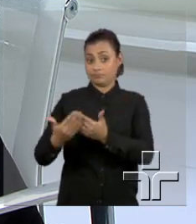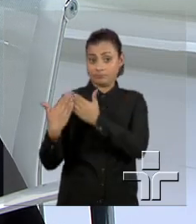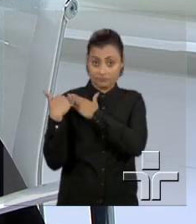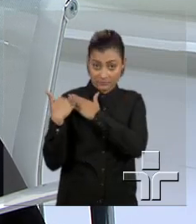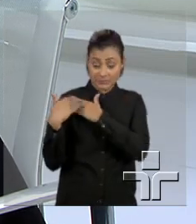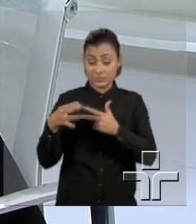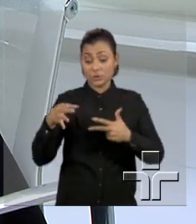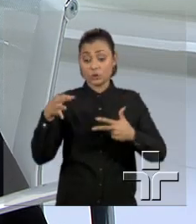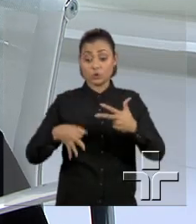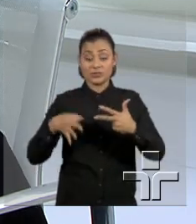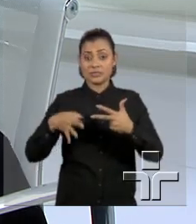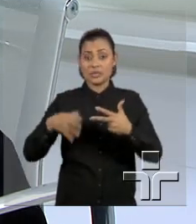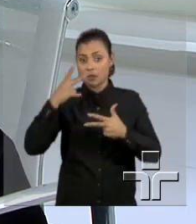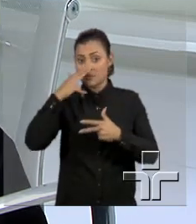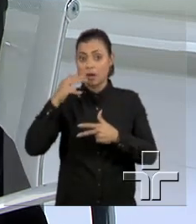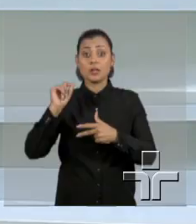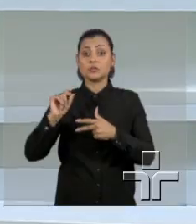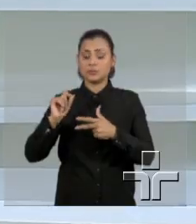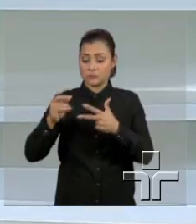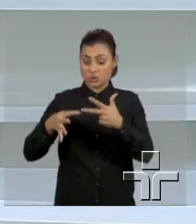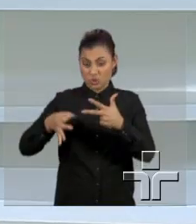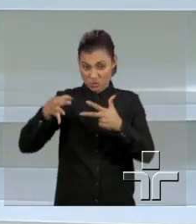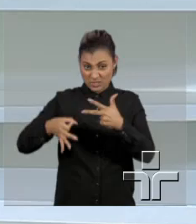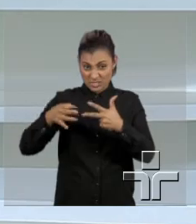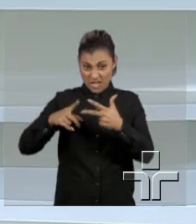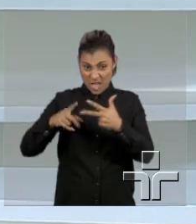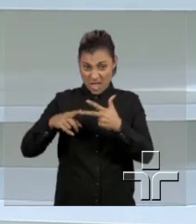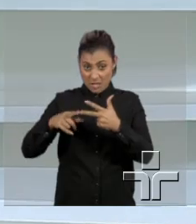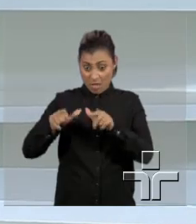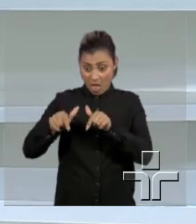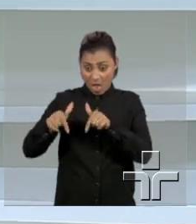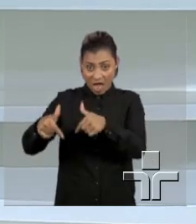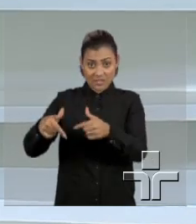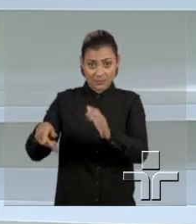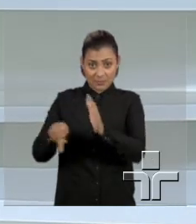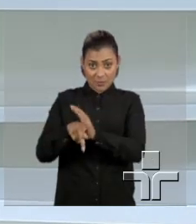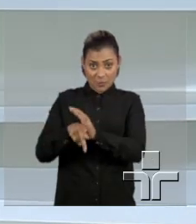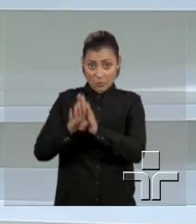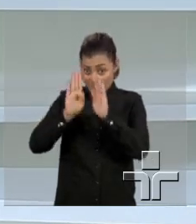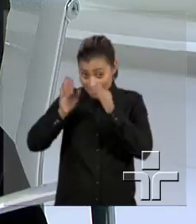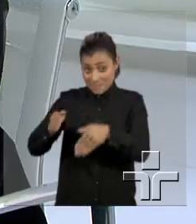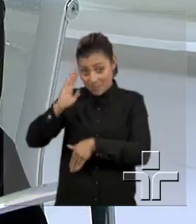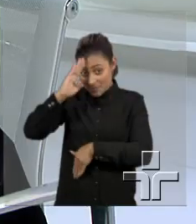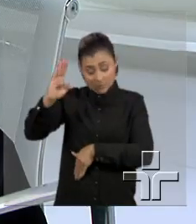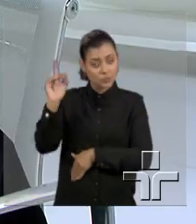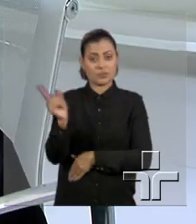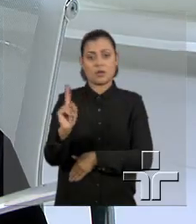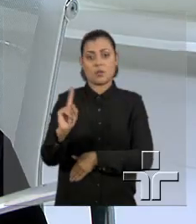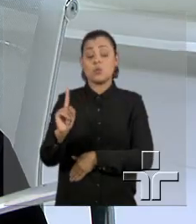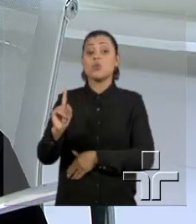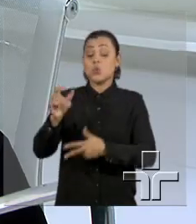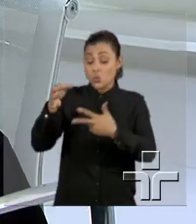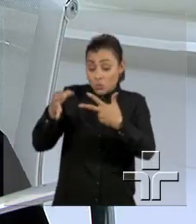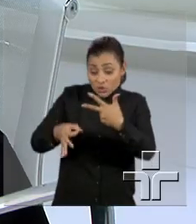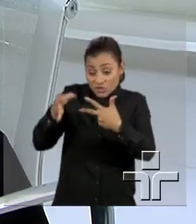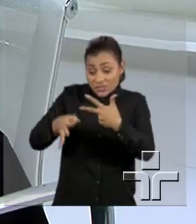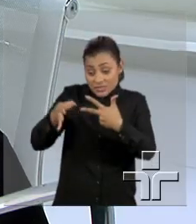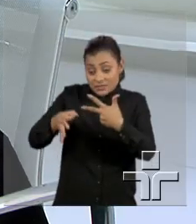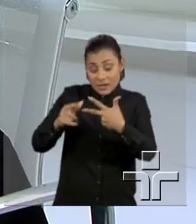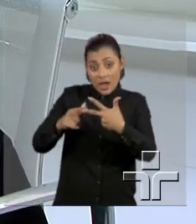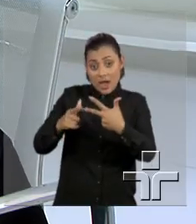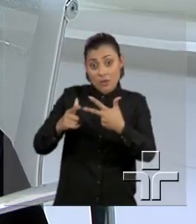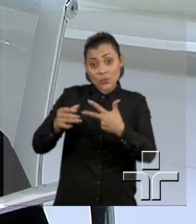da inércia, porque o judiciário não age de ofício como característica central, quem tira o judiciário da